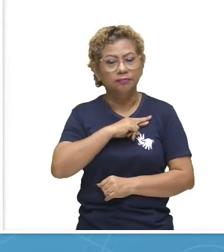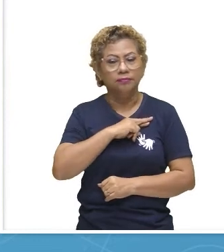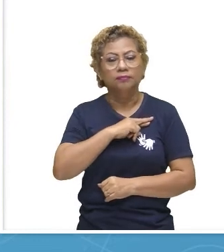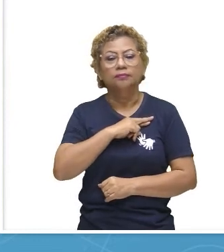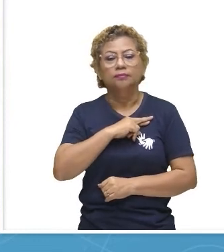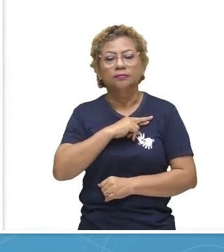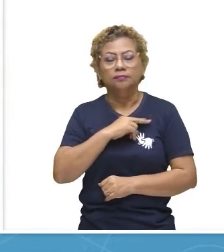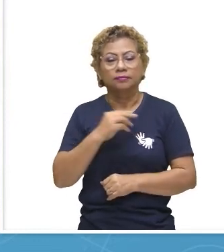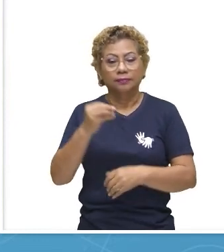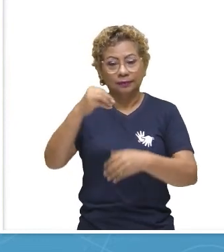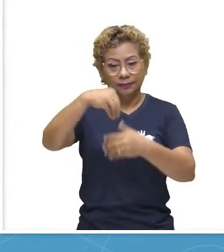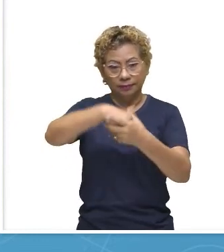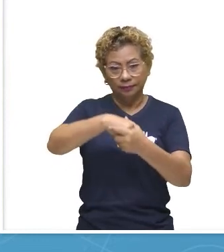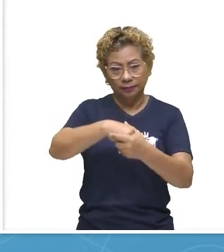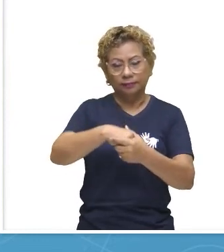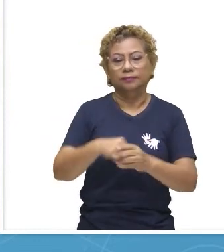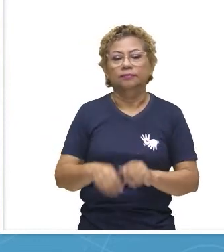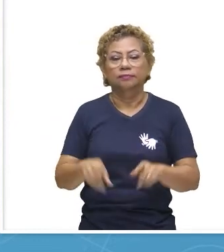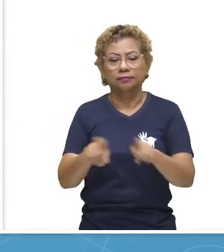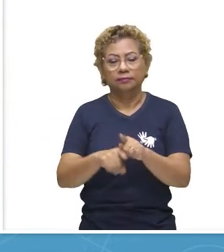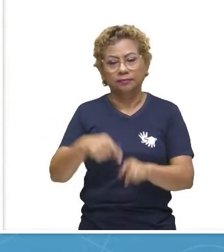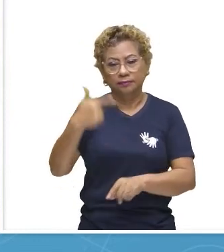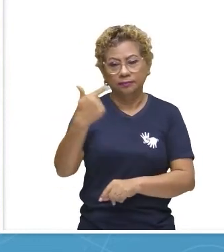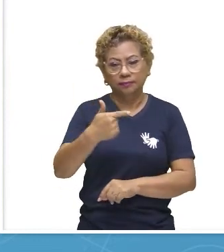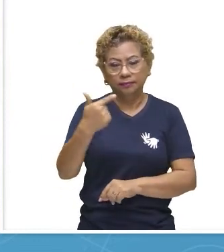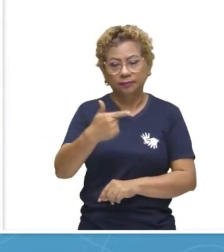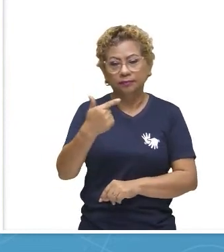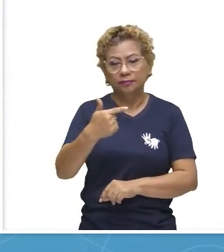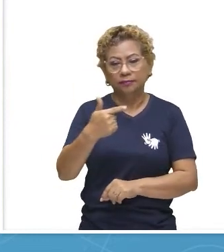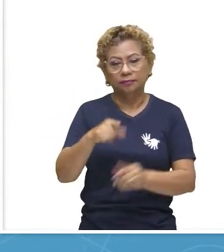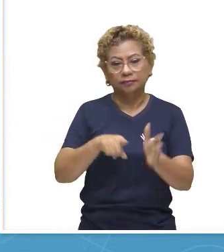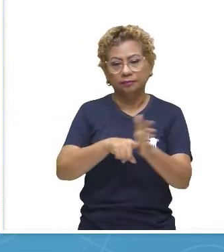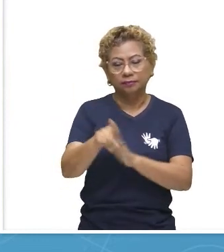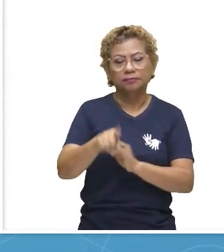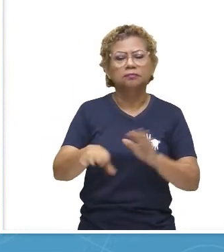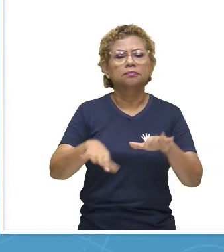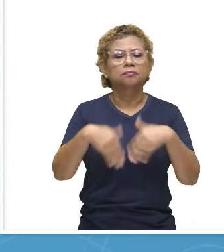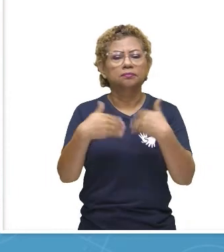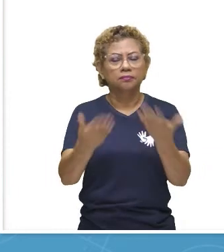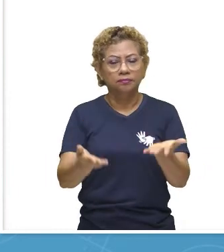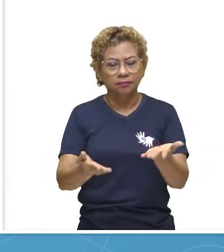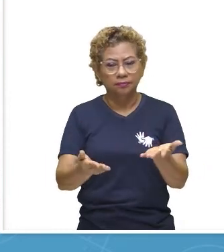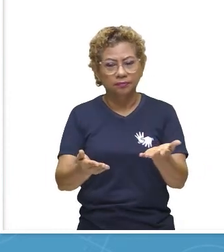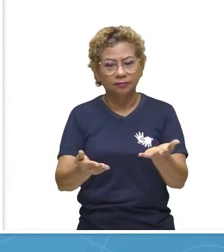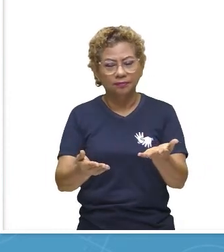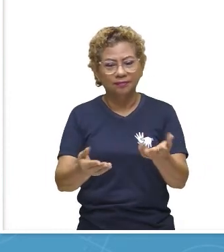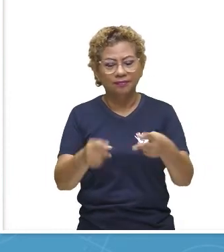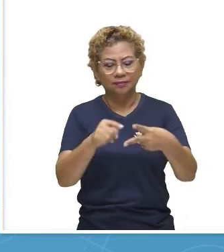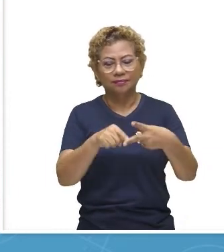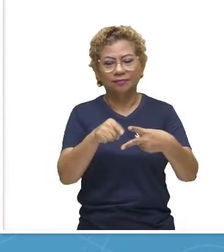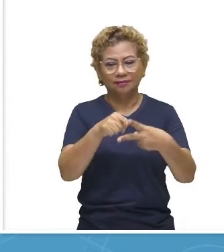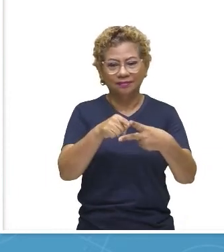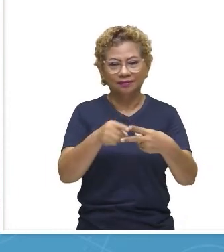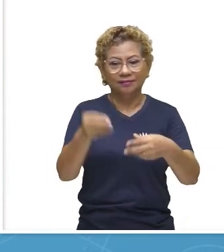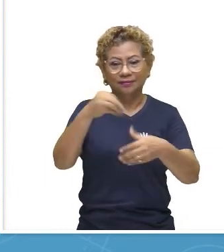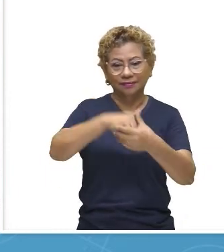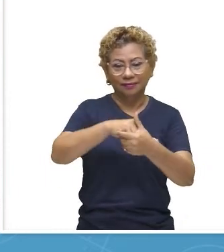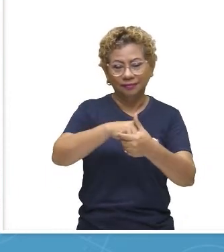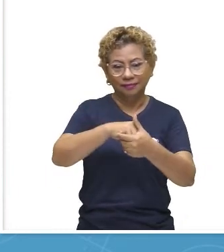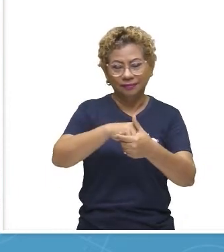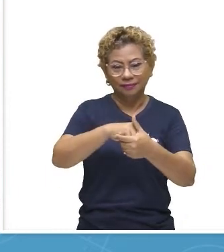uma questão 2 aí para você identificar, né, quais são os ângulos colaterais internos e os